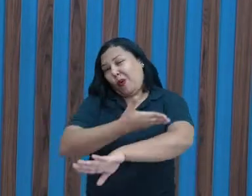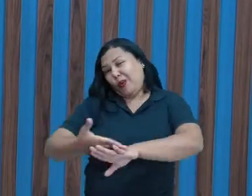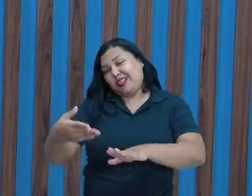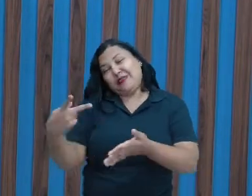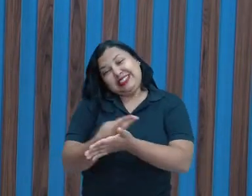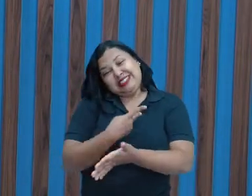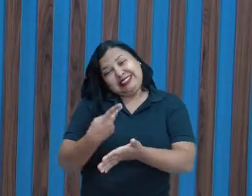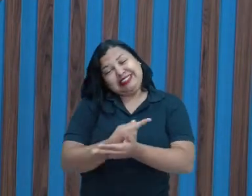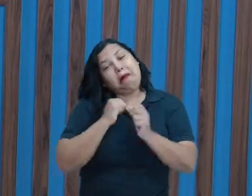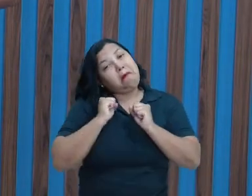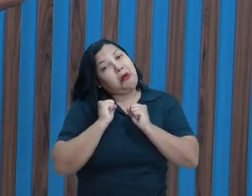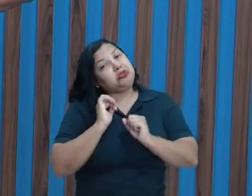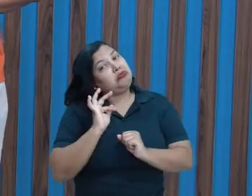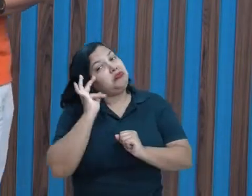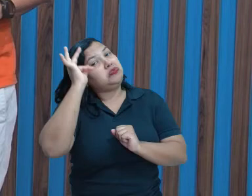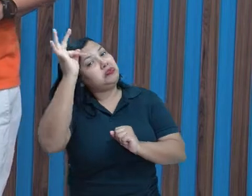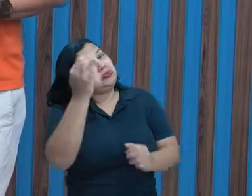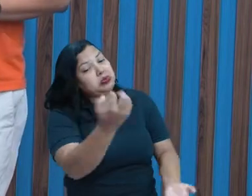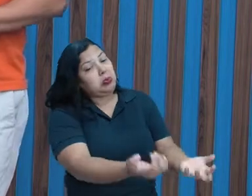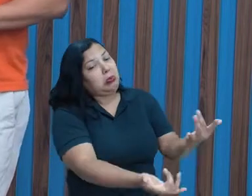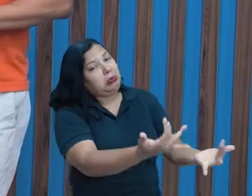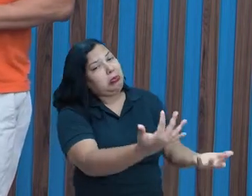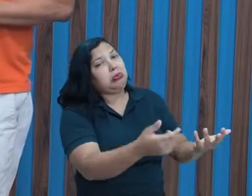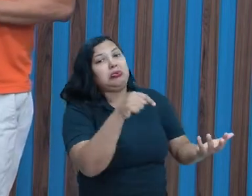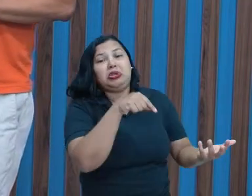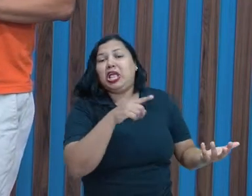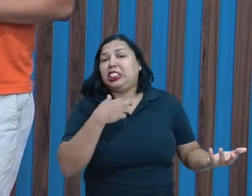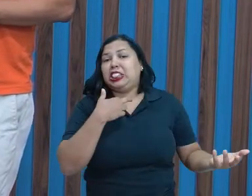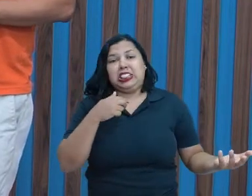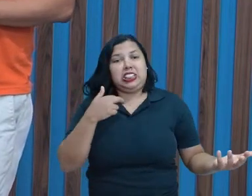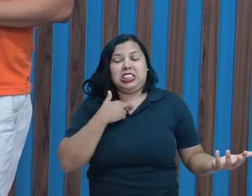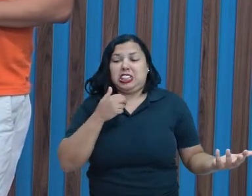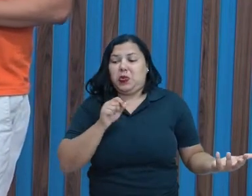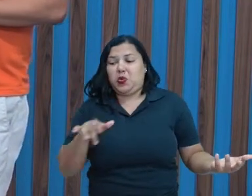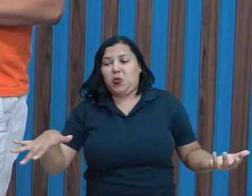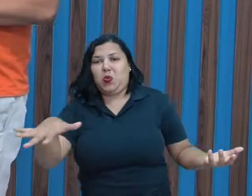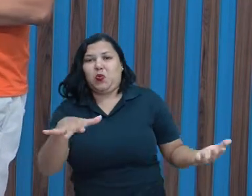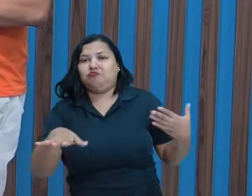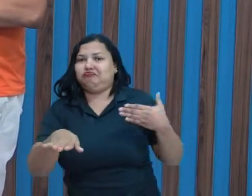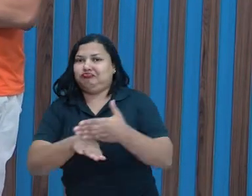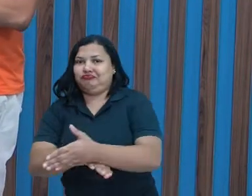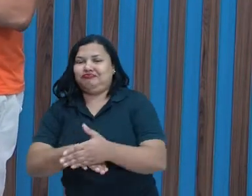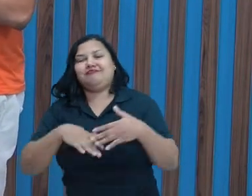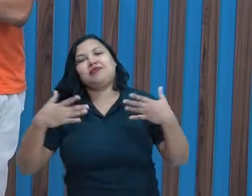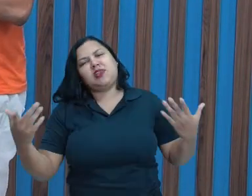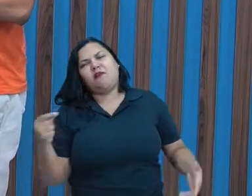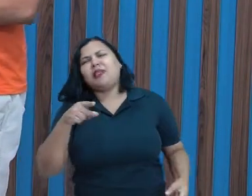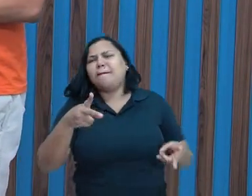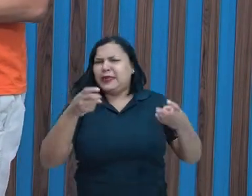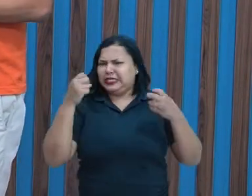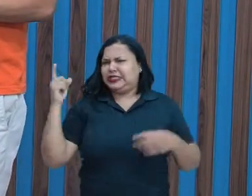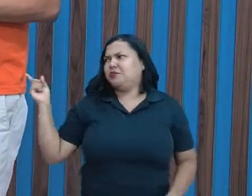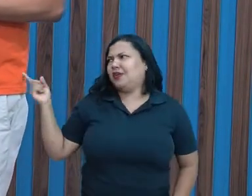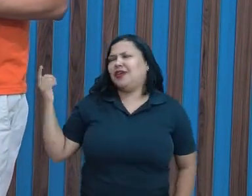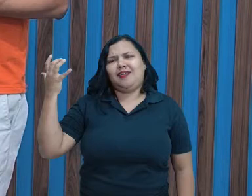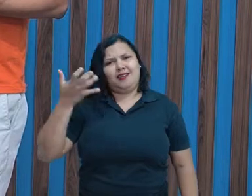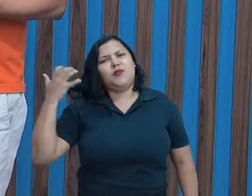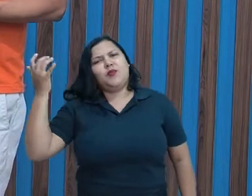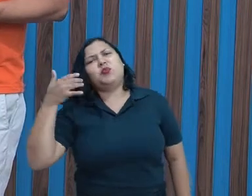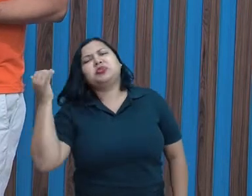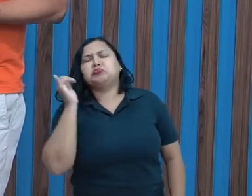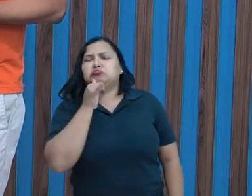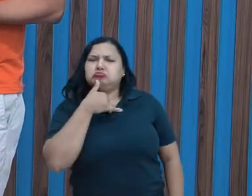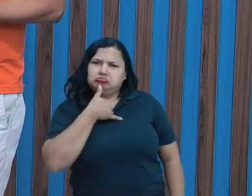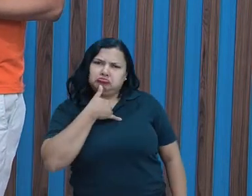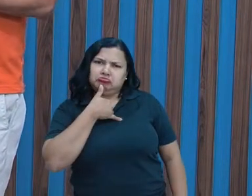bem, então possa ser que eu nem encontre aquela pessoa lá no paraíso. Então, perceba que a música é muito triste. Na verdade, Eric